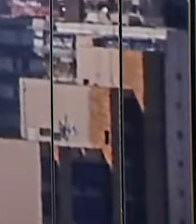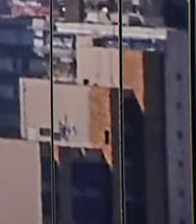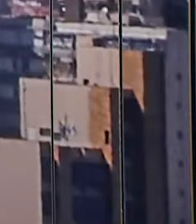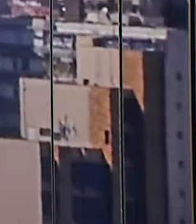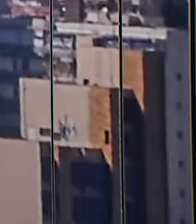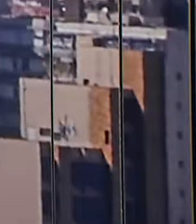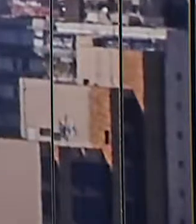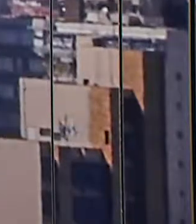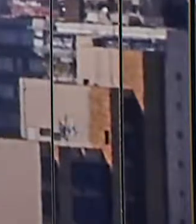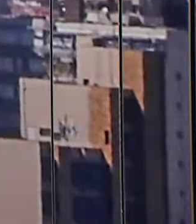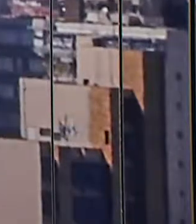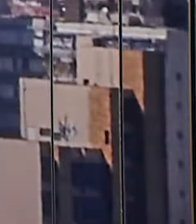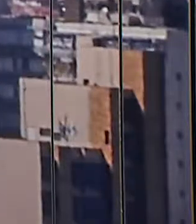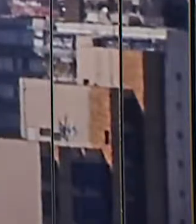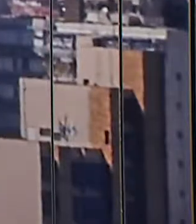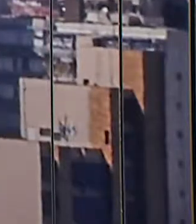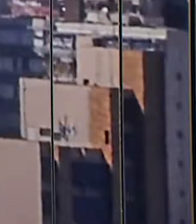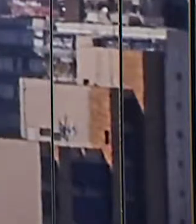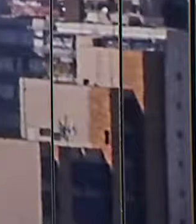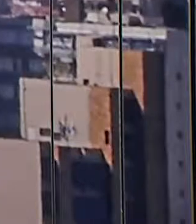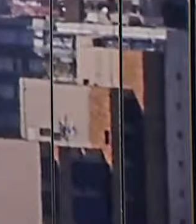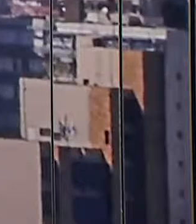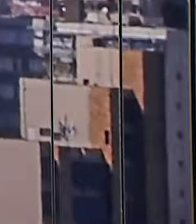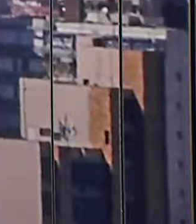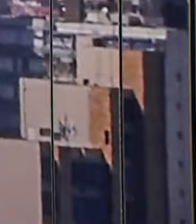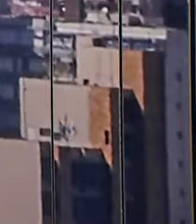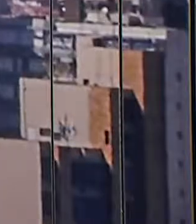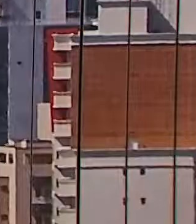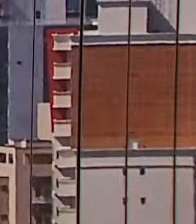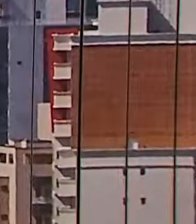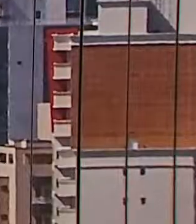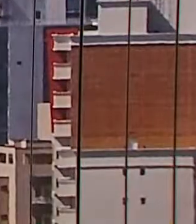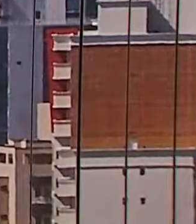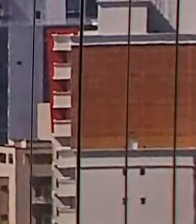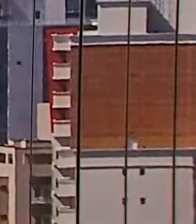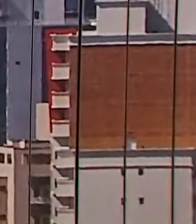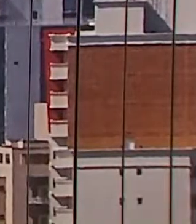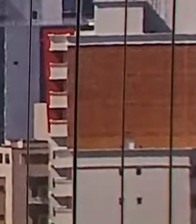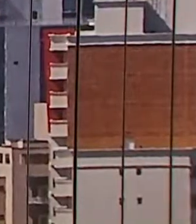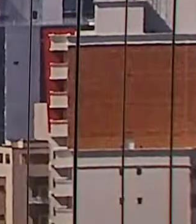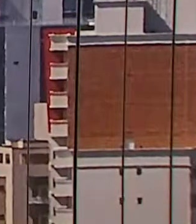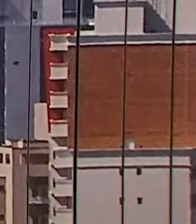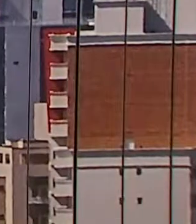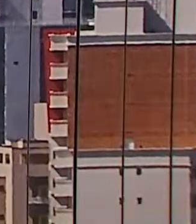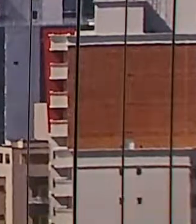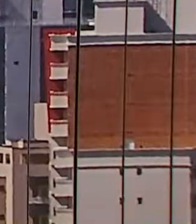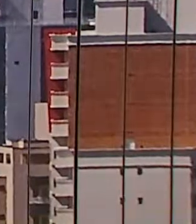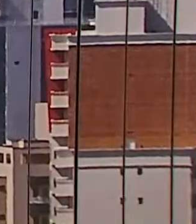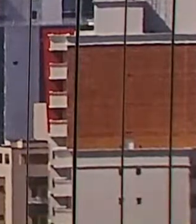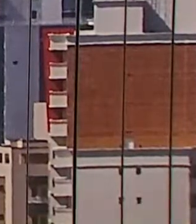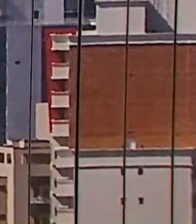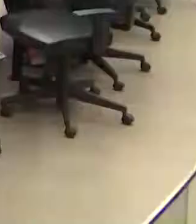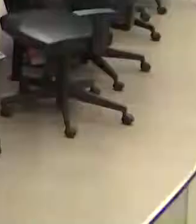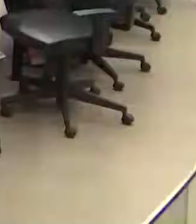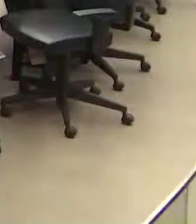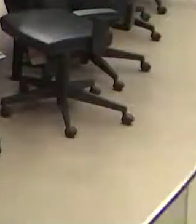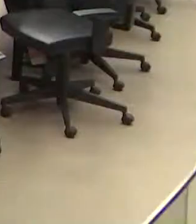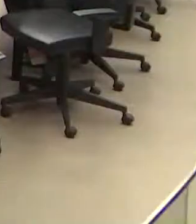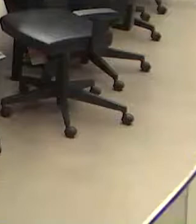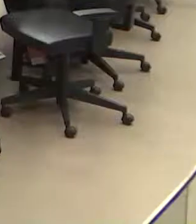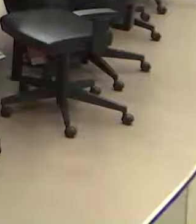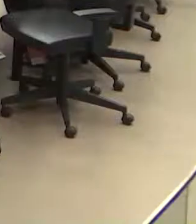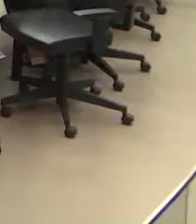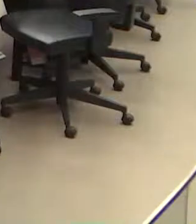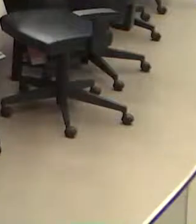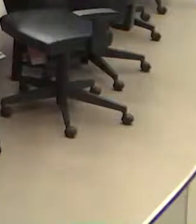agradecer desde já a sua companhia e audiência. Confira agora os destaques de hoje.